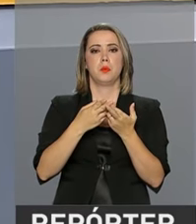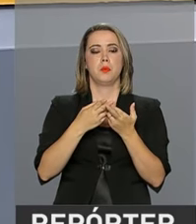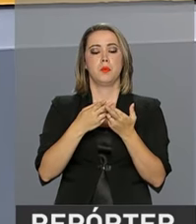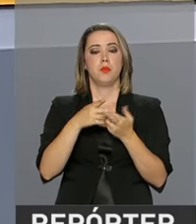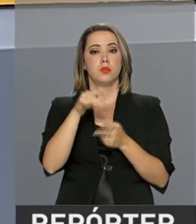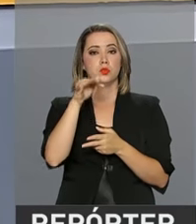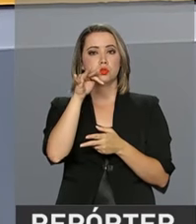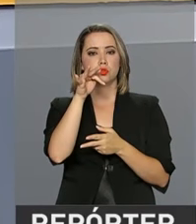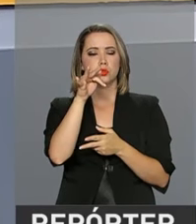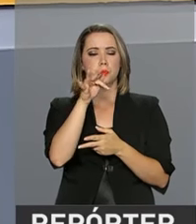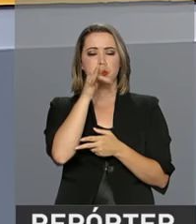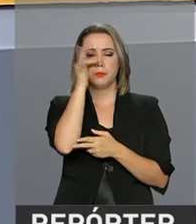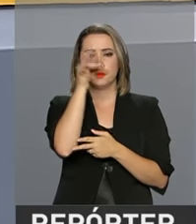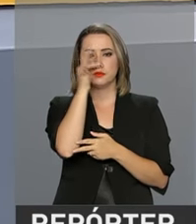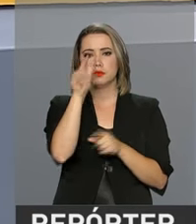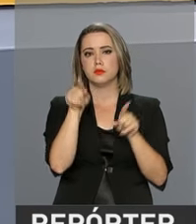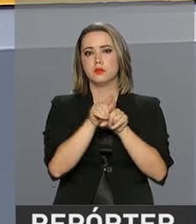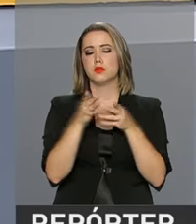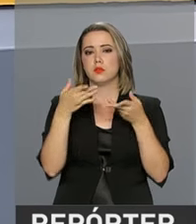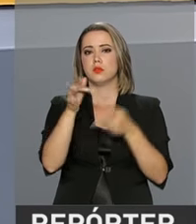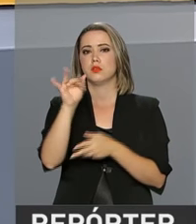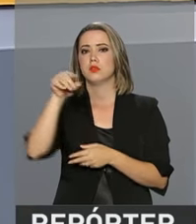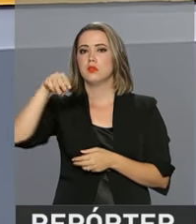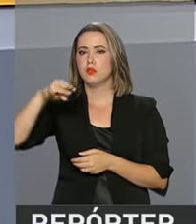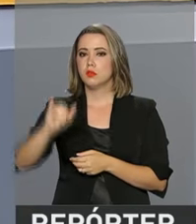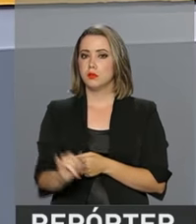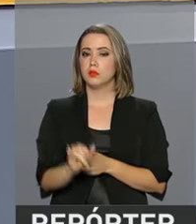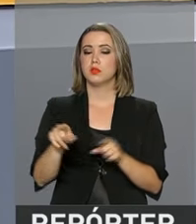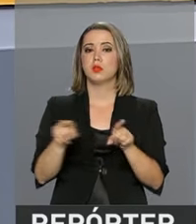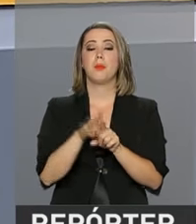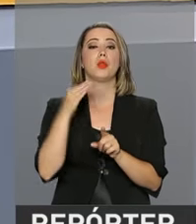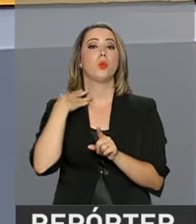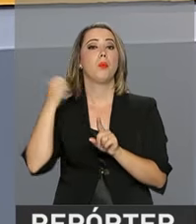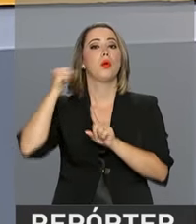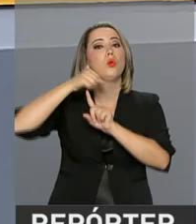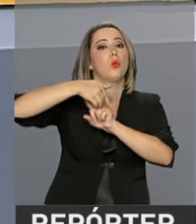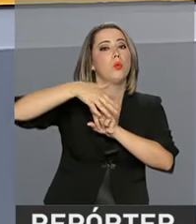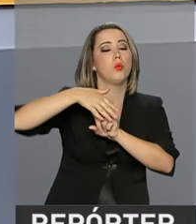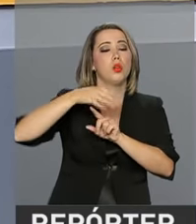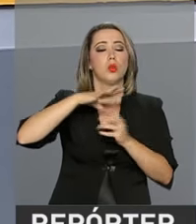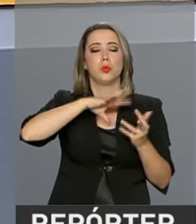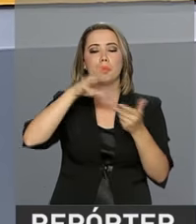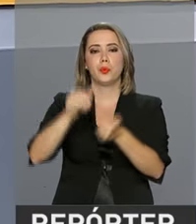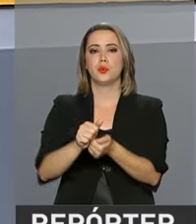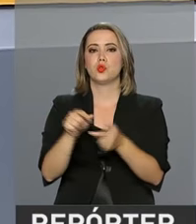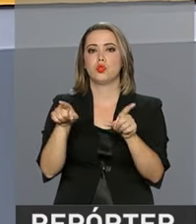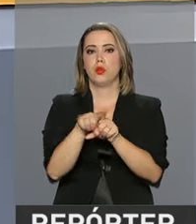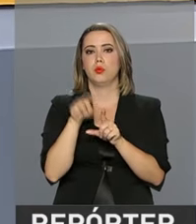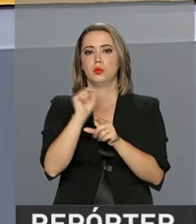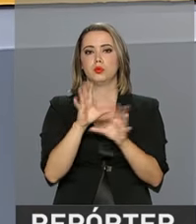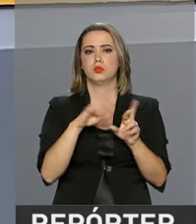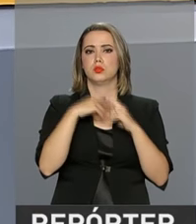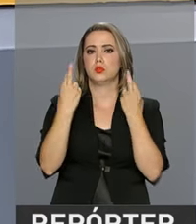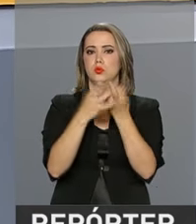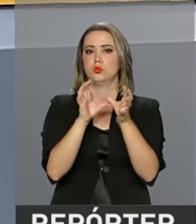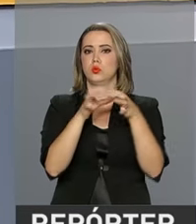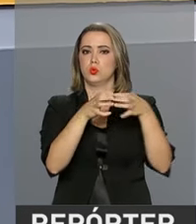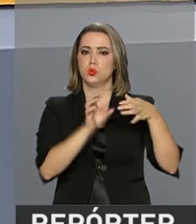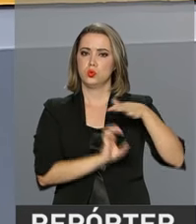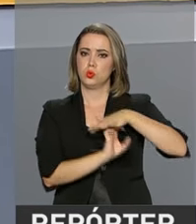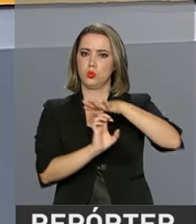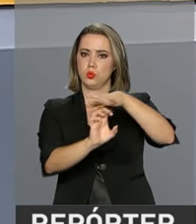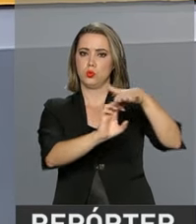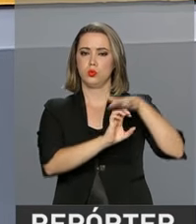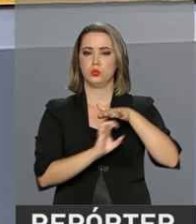do fundo monetário internacional e do banco mundial ele também se reuniu com investidores e com ministros de finanças